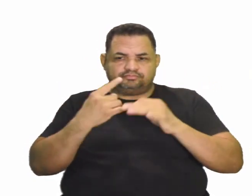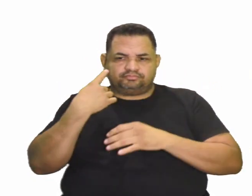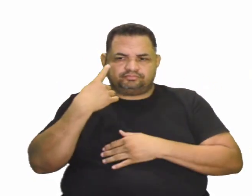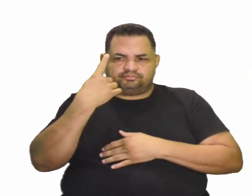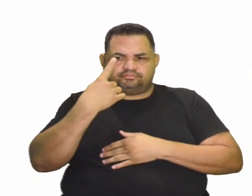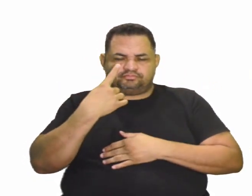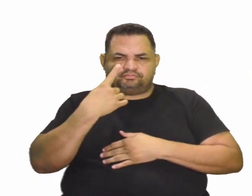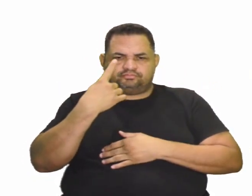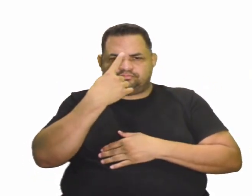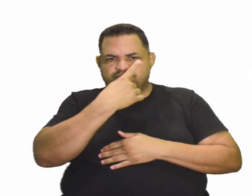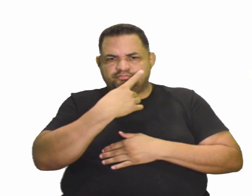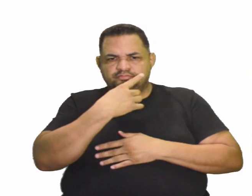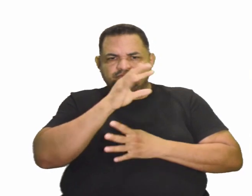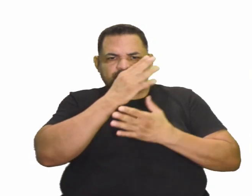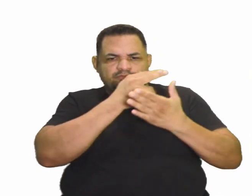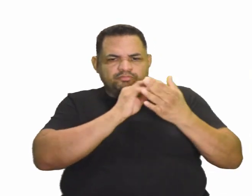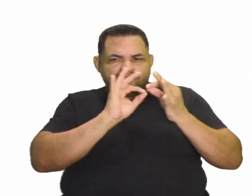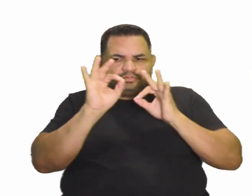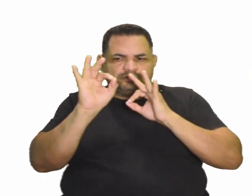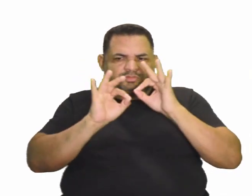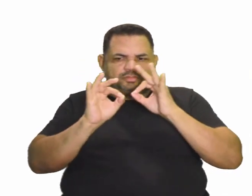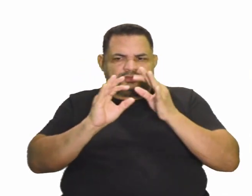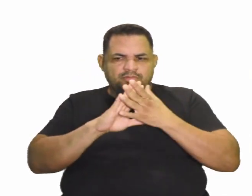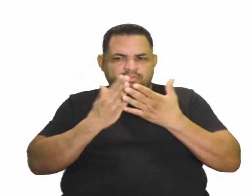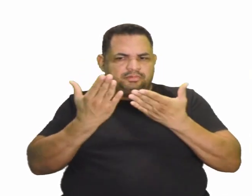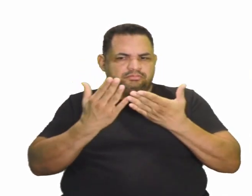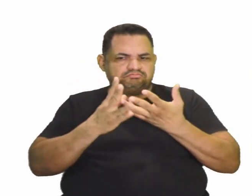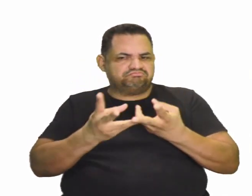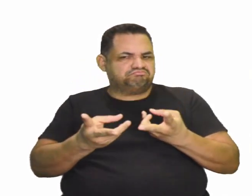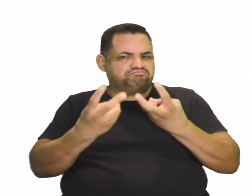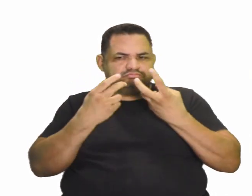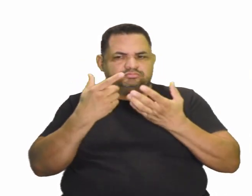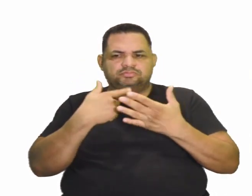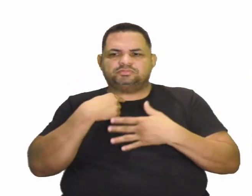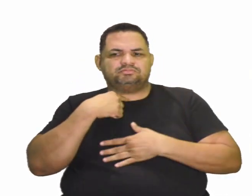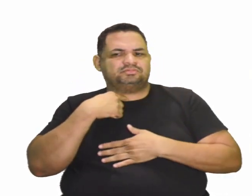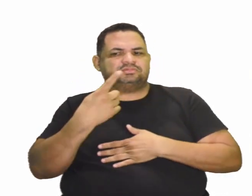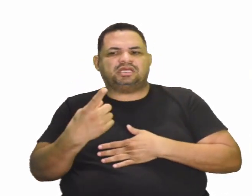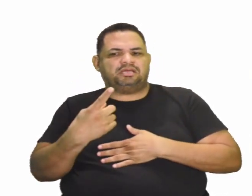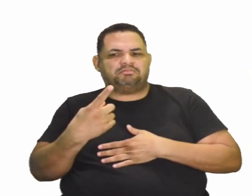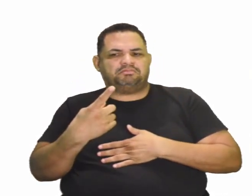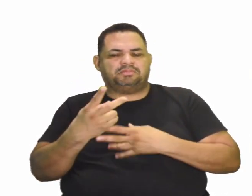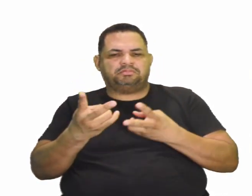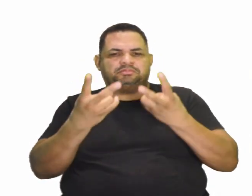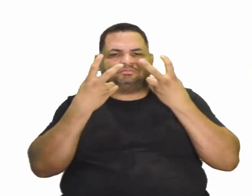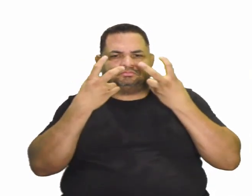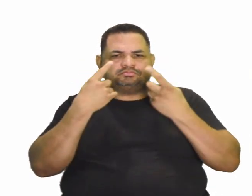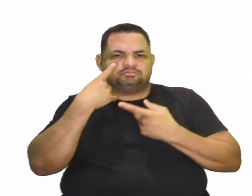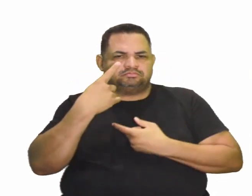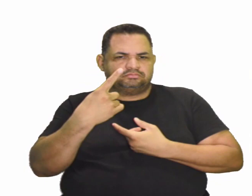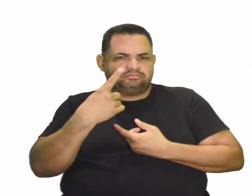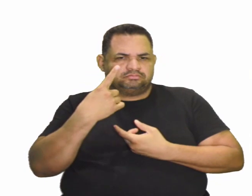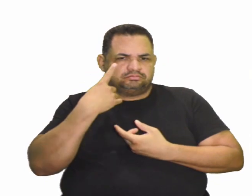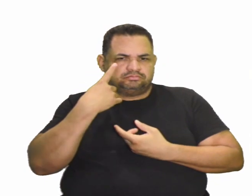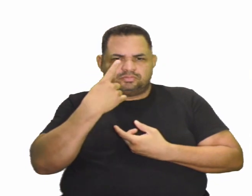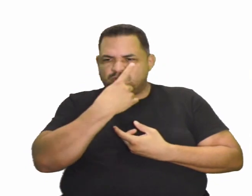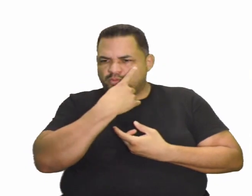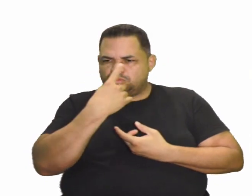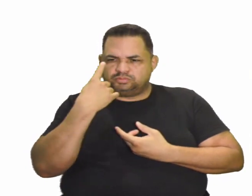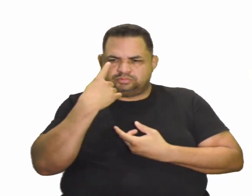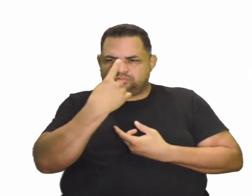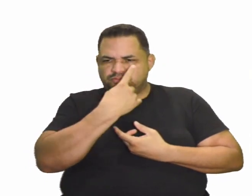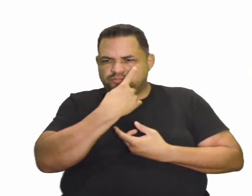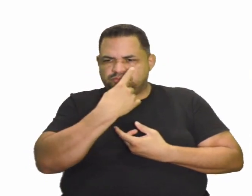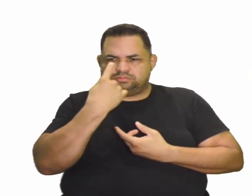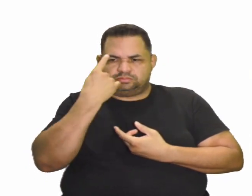em que os traços não são tão nítidos, né? Podemos aqui destacar aqui, por exemplo, dos olhos da Mona Lisa.